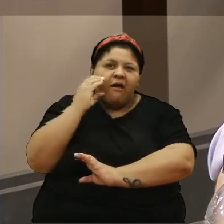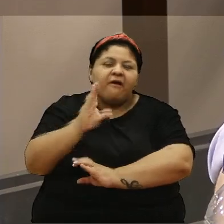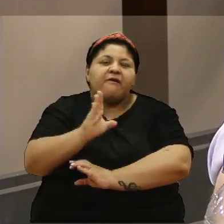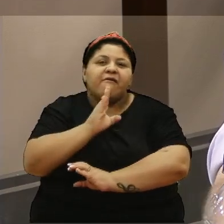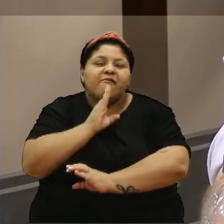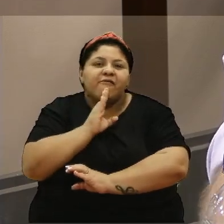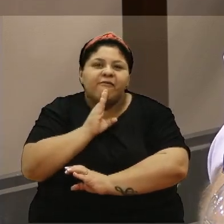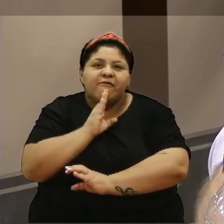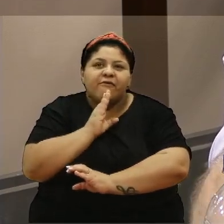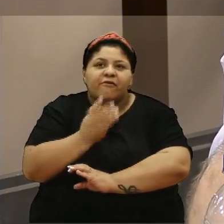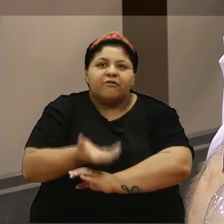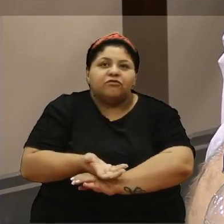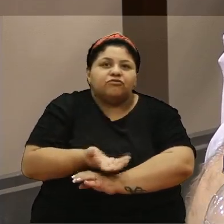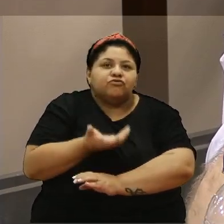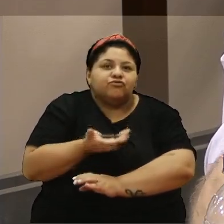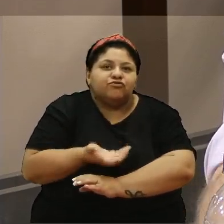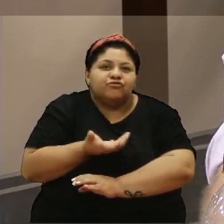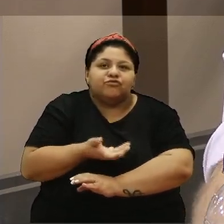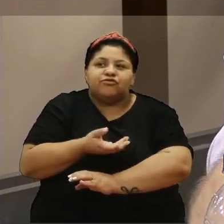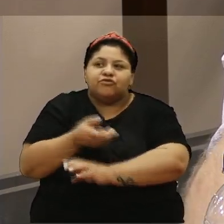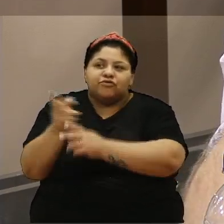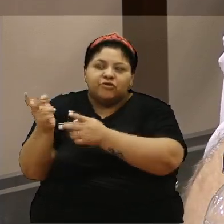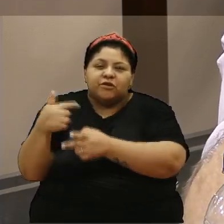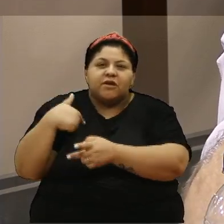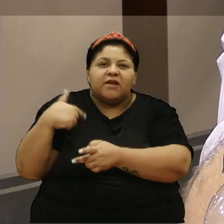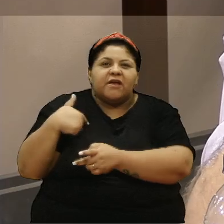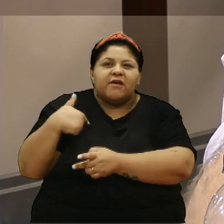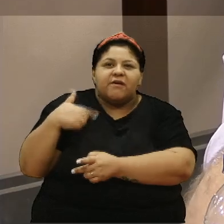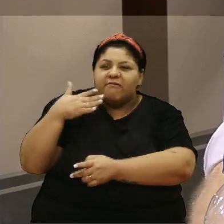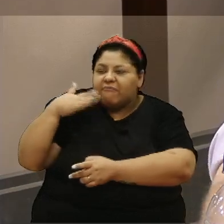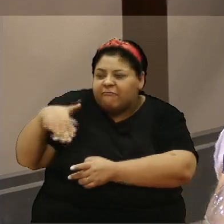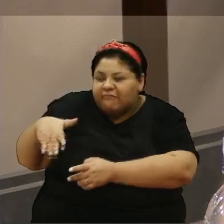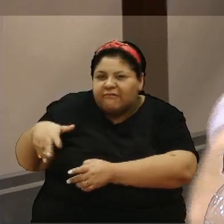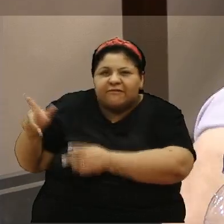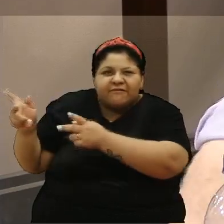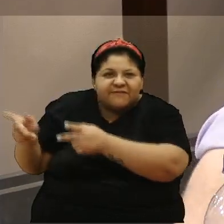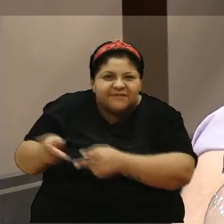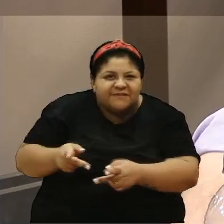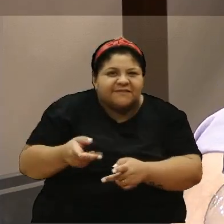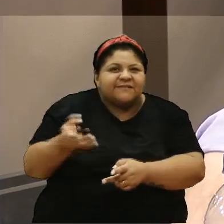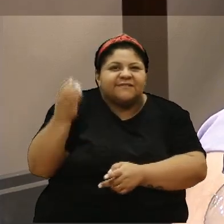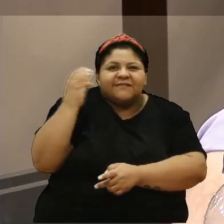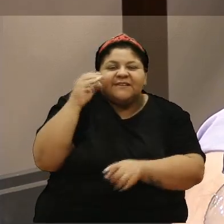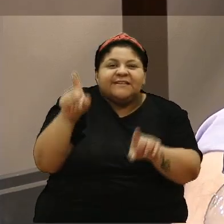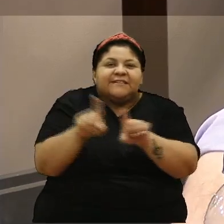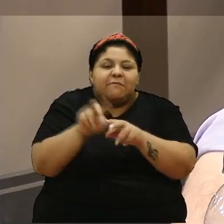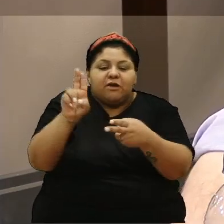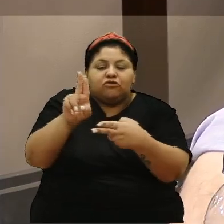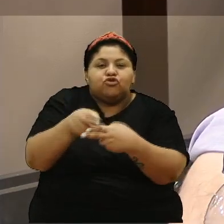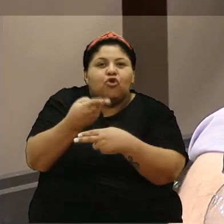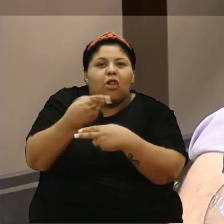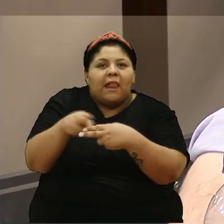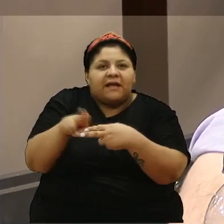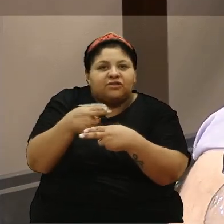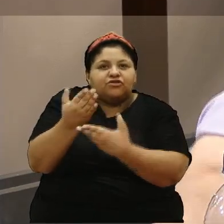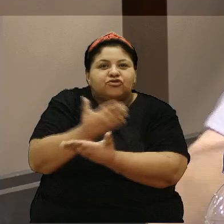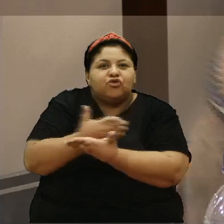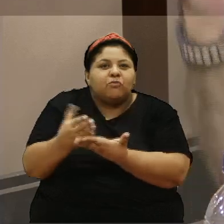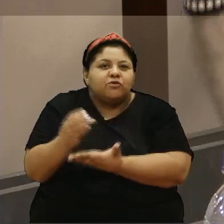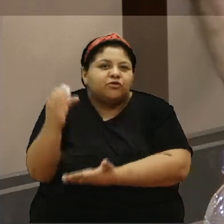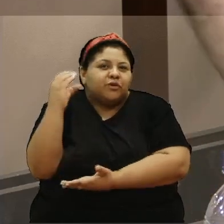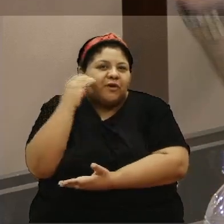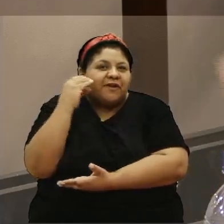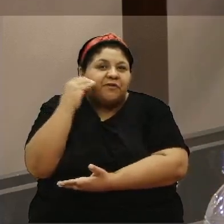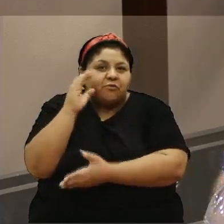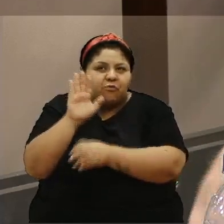pelas questões do Natal, que levava o pessoal até lá, eu ia lá quando era pequeno, né, e também pela questão do chocolate, né? Começou lá em Ana Rec,